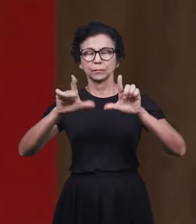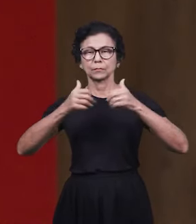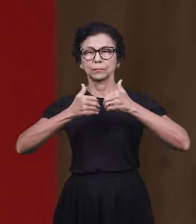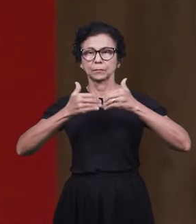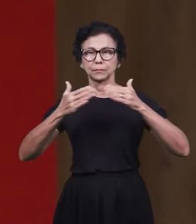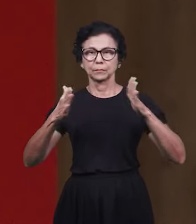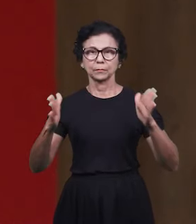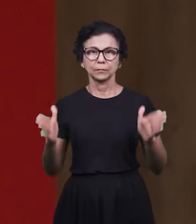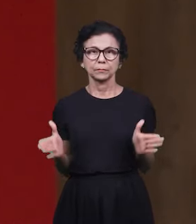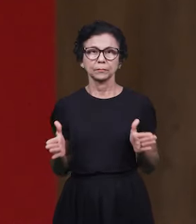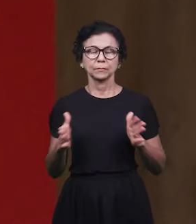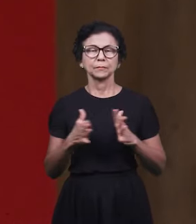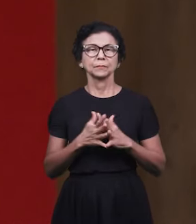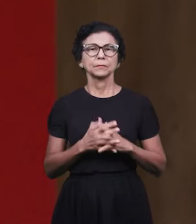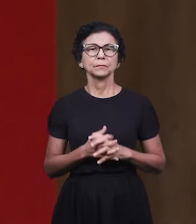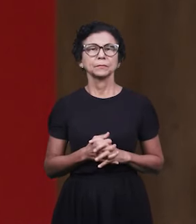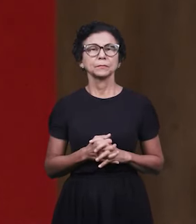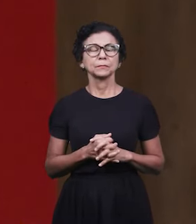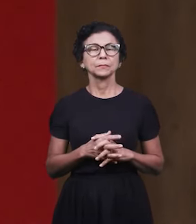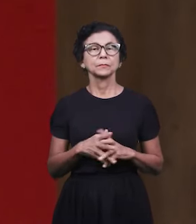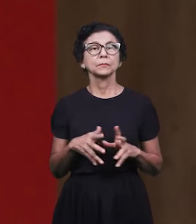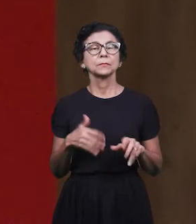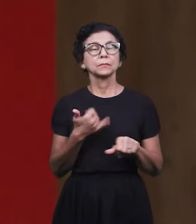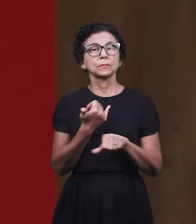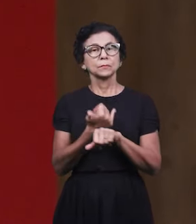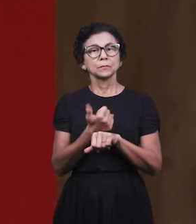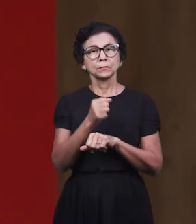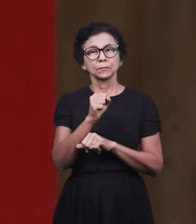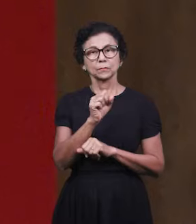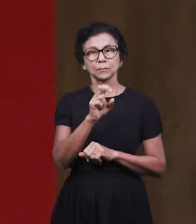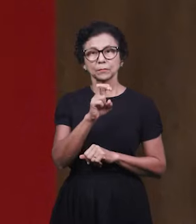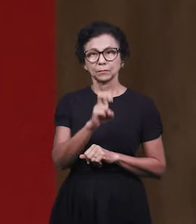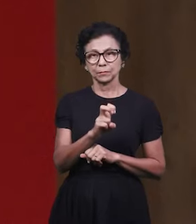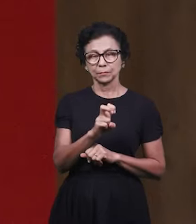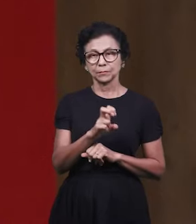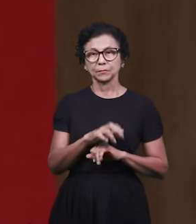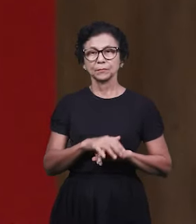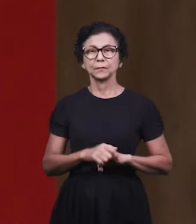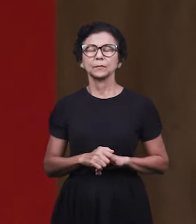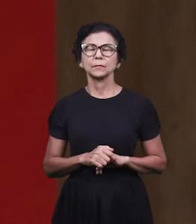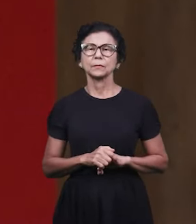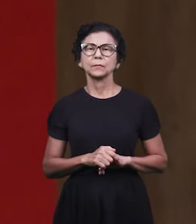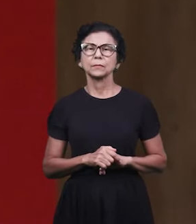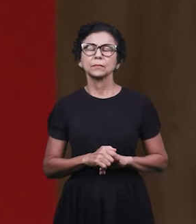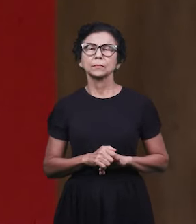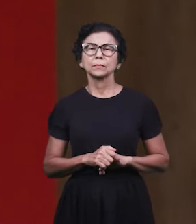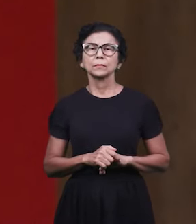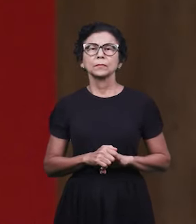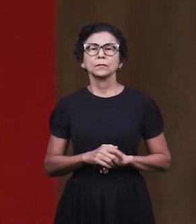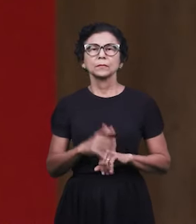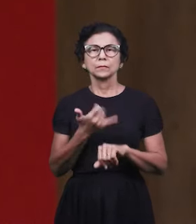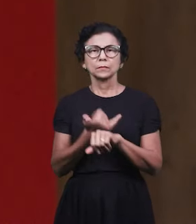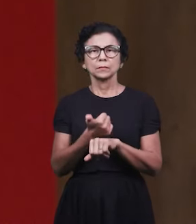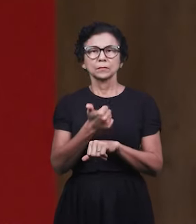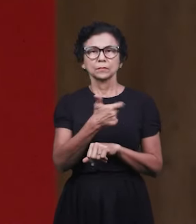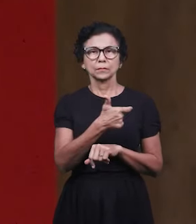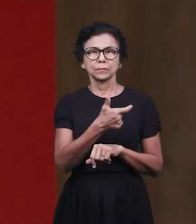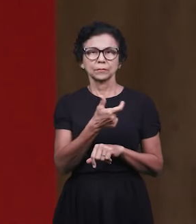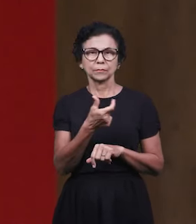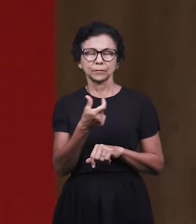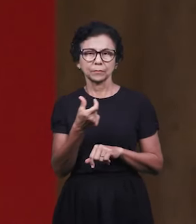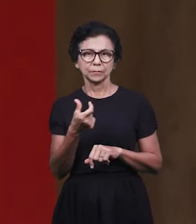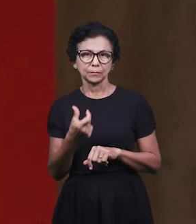TV aberta, ou pelo canal 85 da Sky, ou mesmo aqueles que nos veem pelas